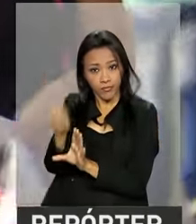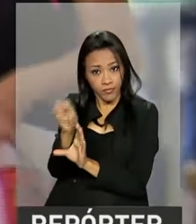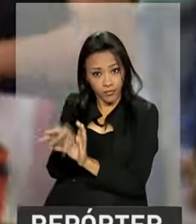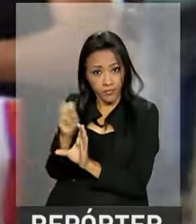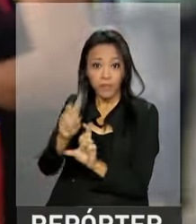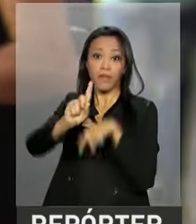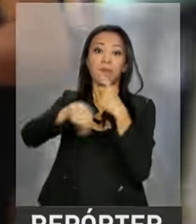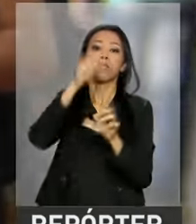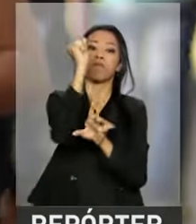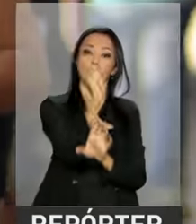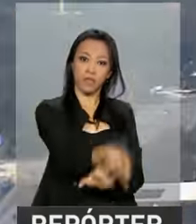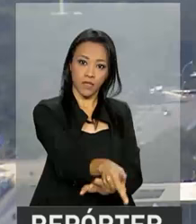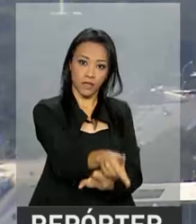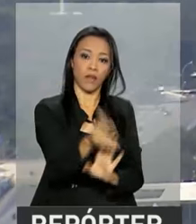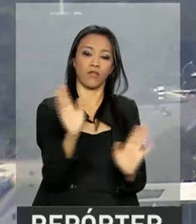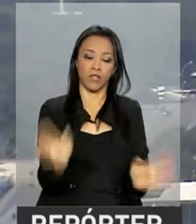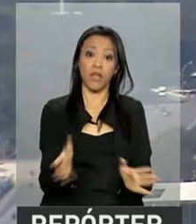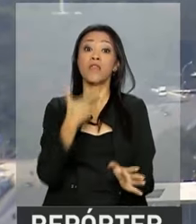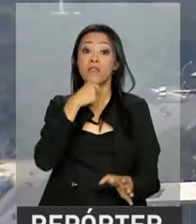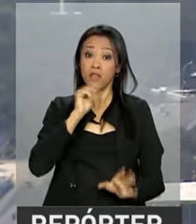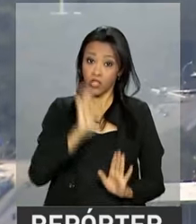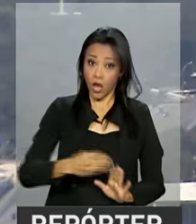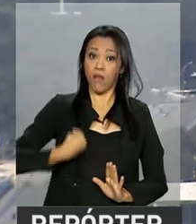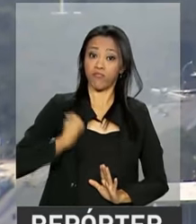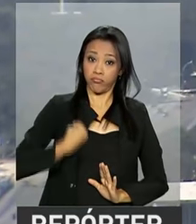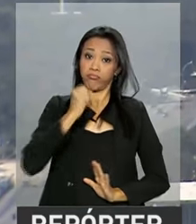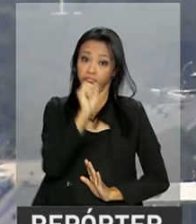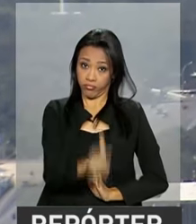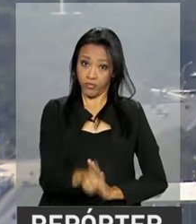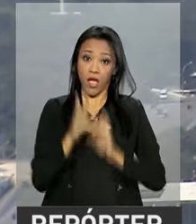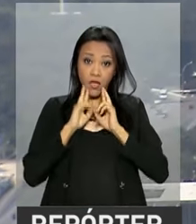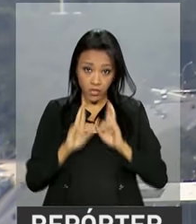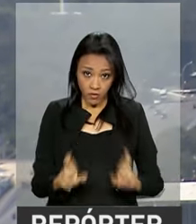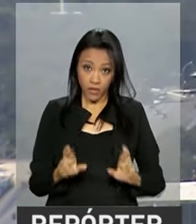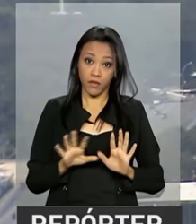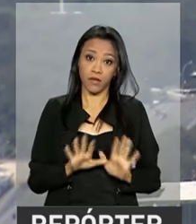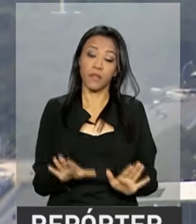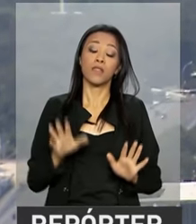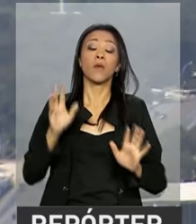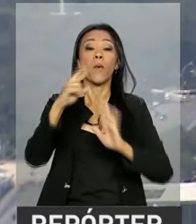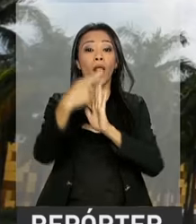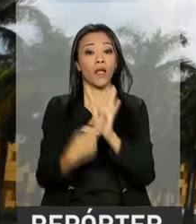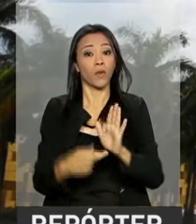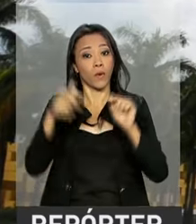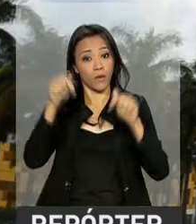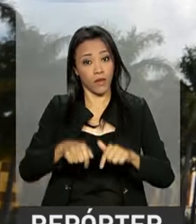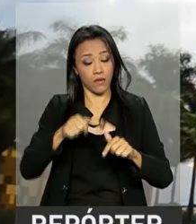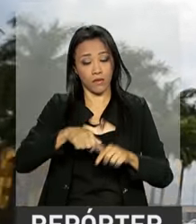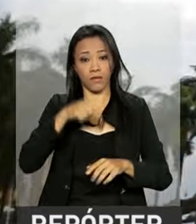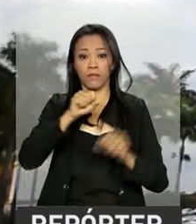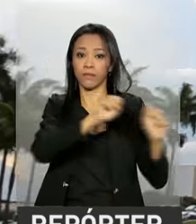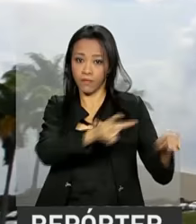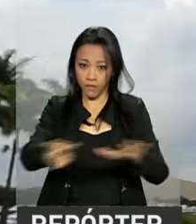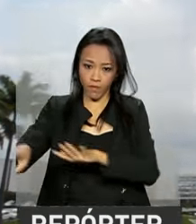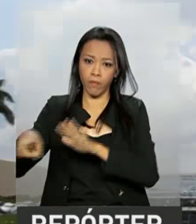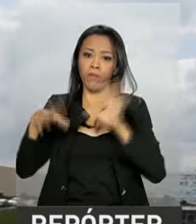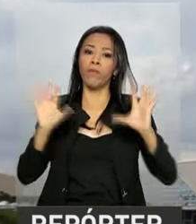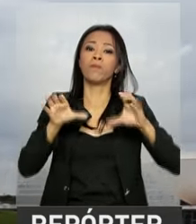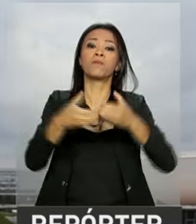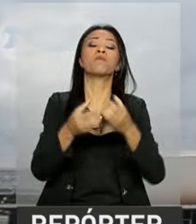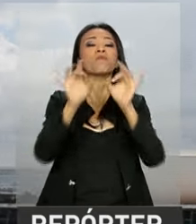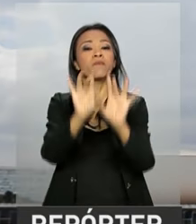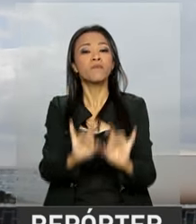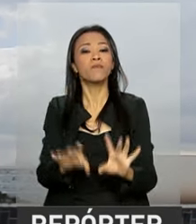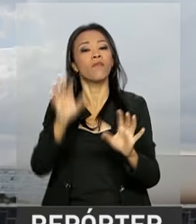já está aposentado mesmo com a apresentação do relatório nesta semana a expectativa é que a comissão especial volte o